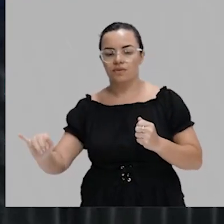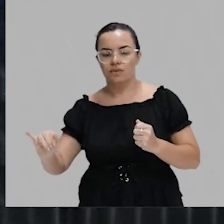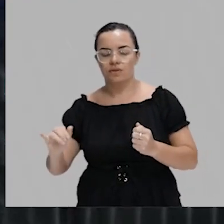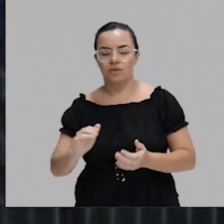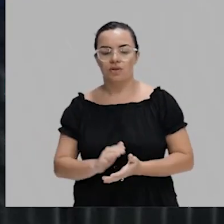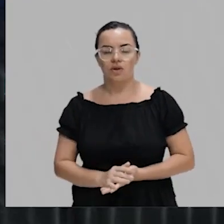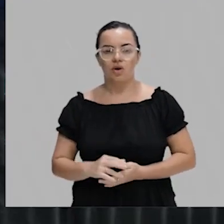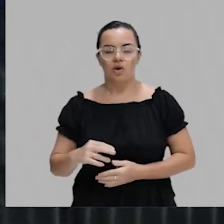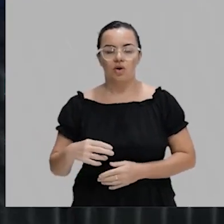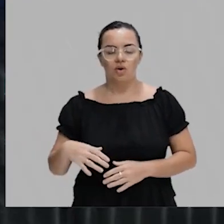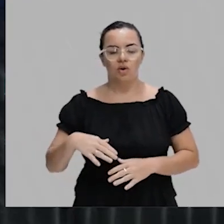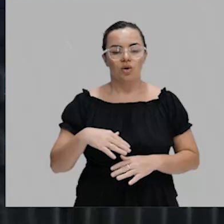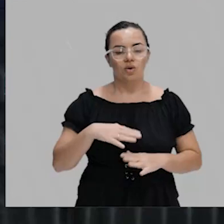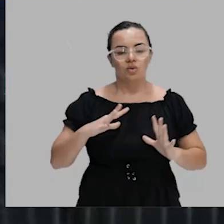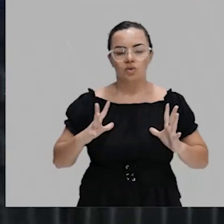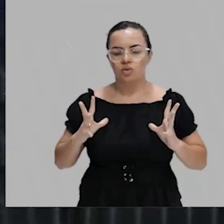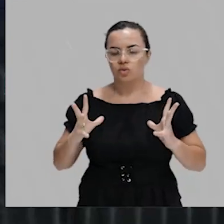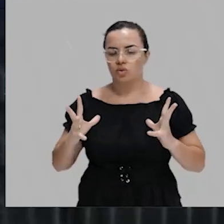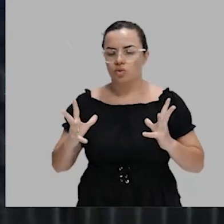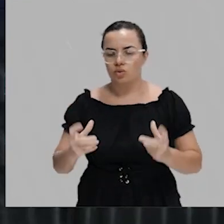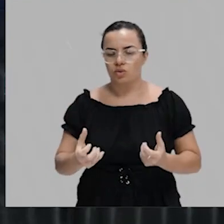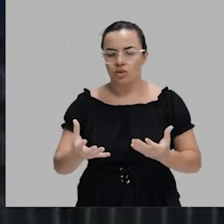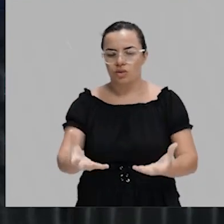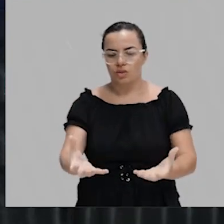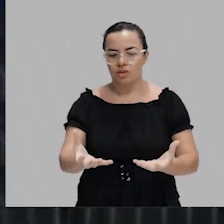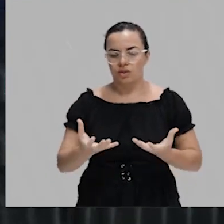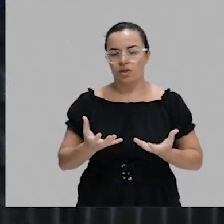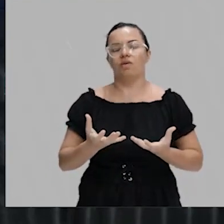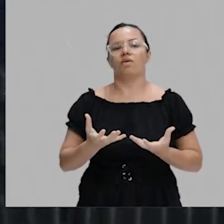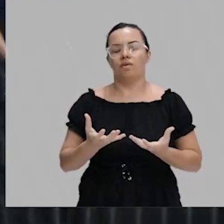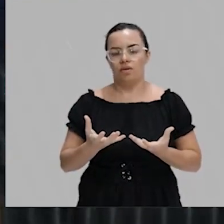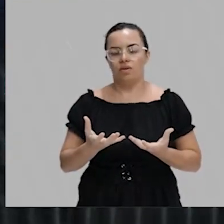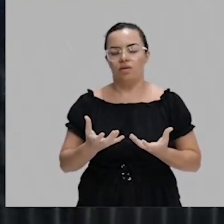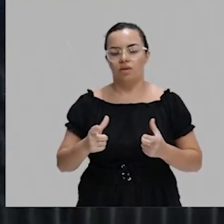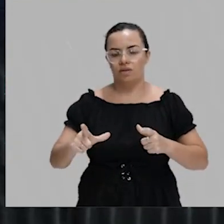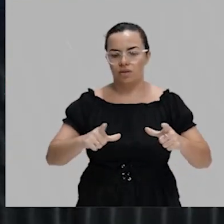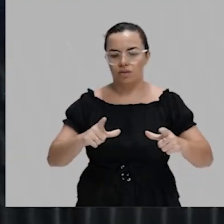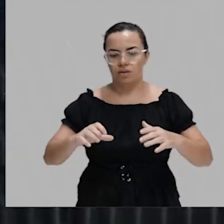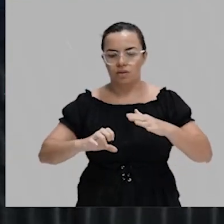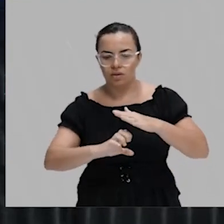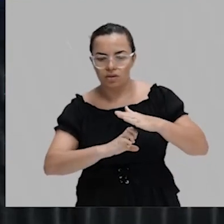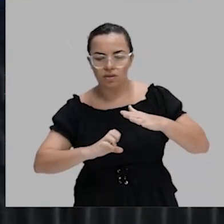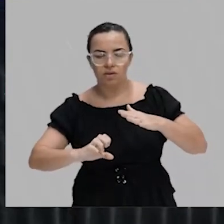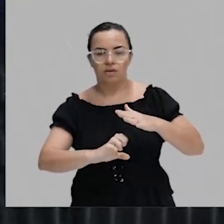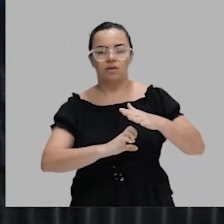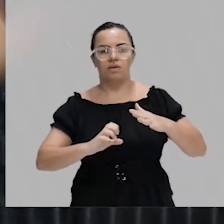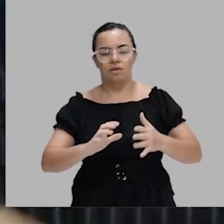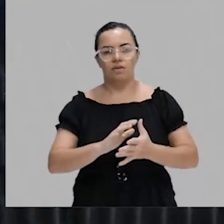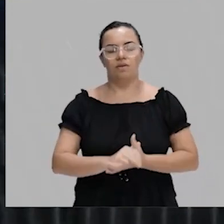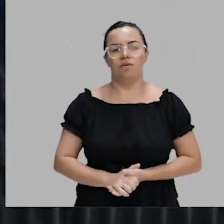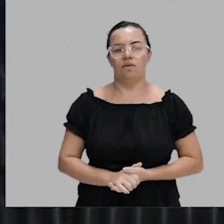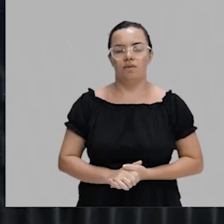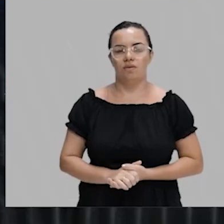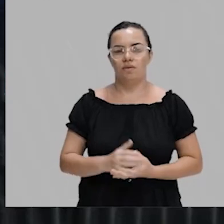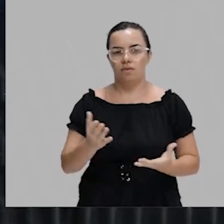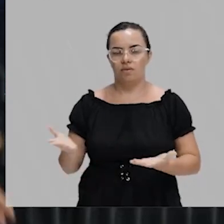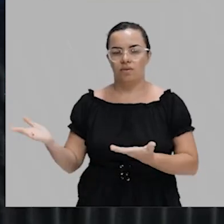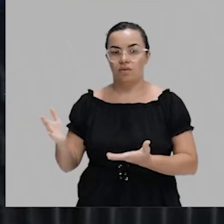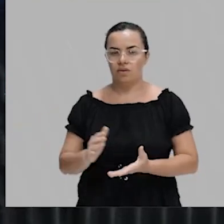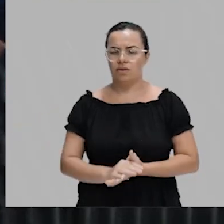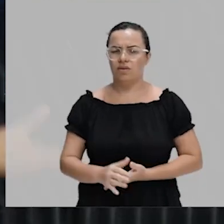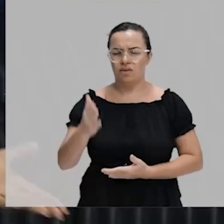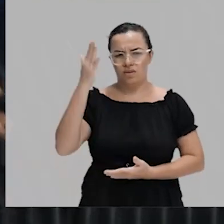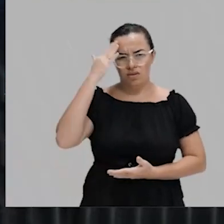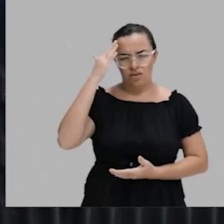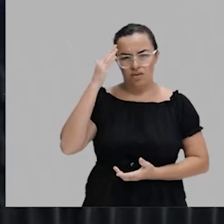cargo. Tá? Todos tinham aspiração ao cargo. Então, deu para entender? Aspirar verbo, aspiração nome,